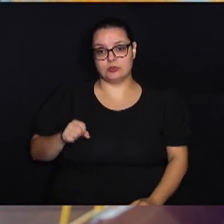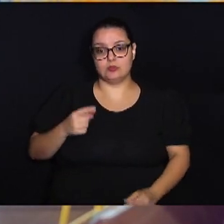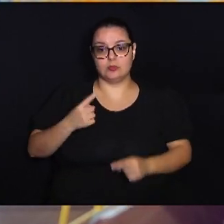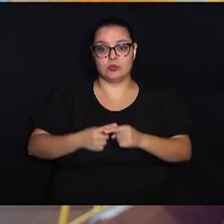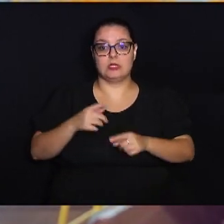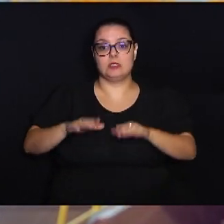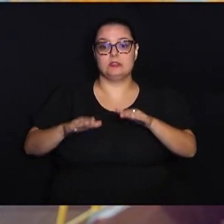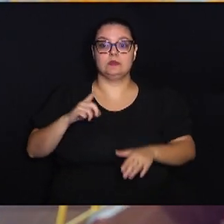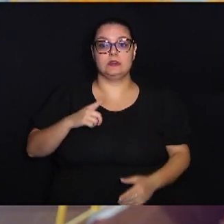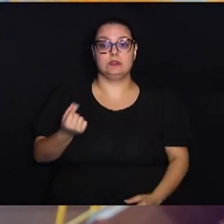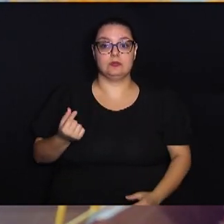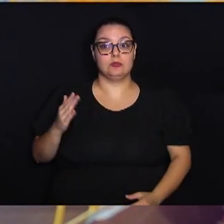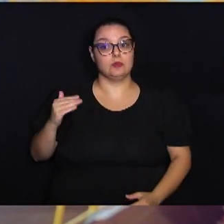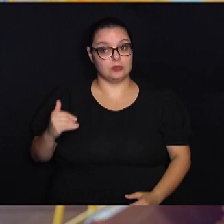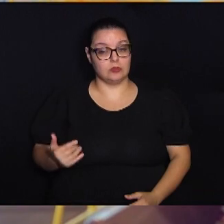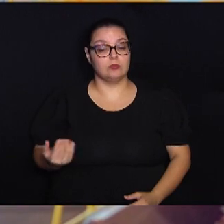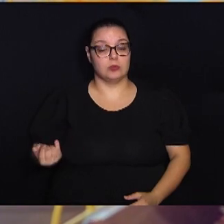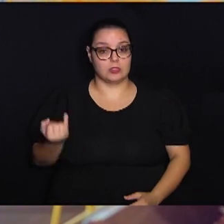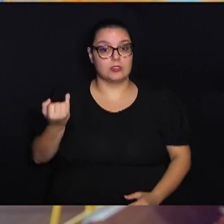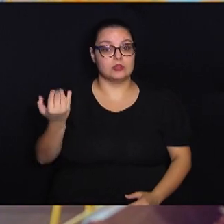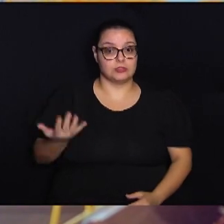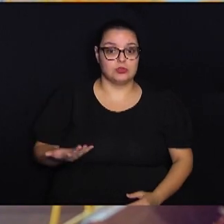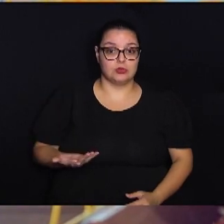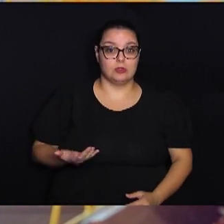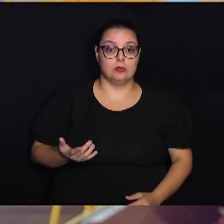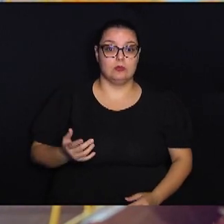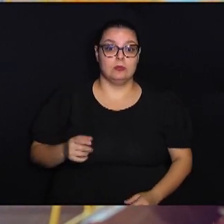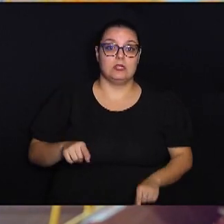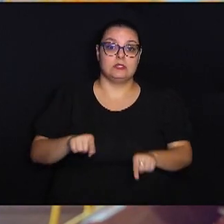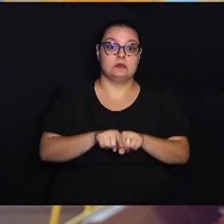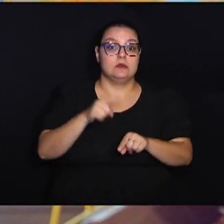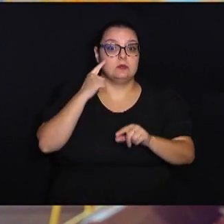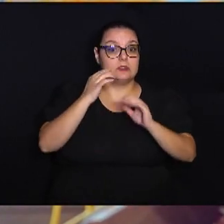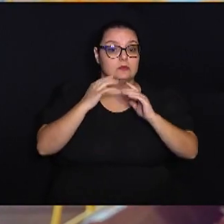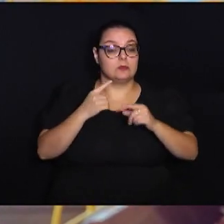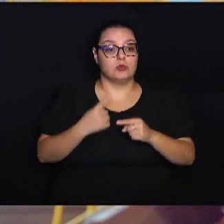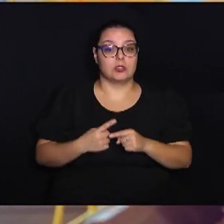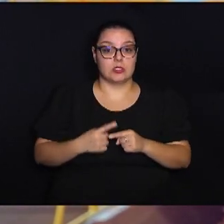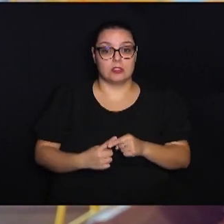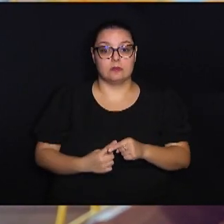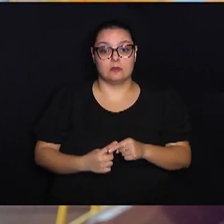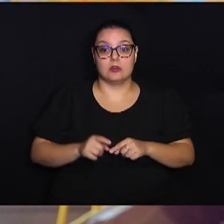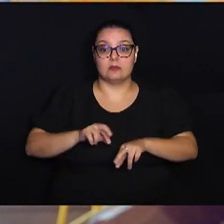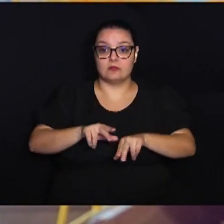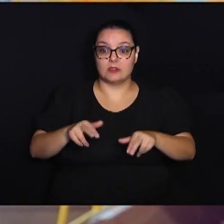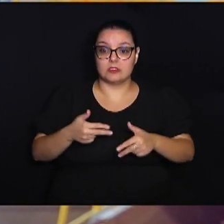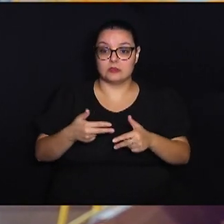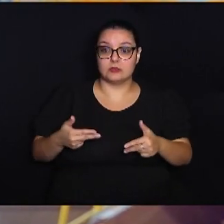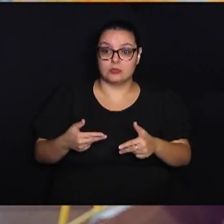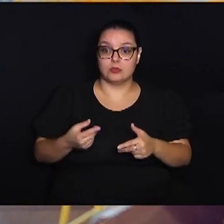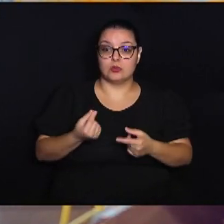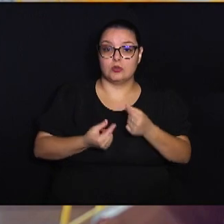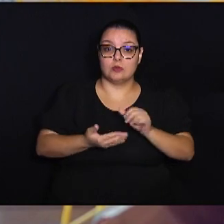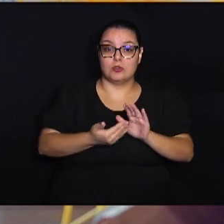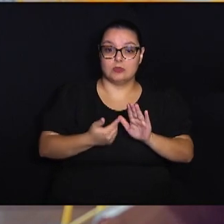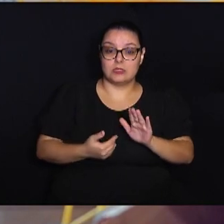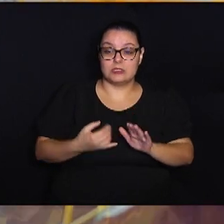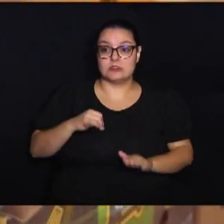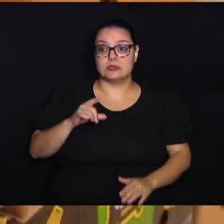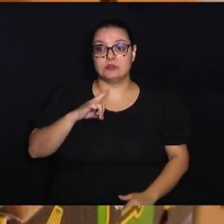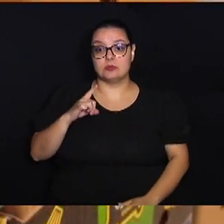junto. Então, mesmo que uma família ela não compre nada importado, porque quando você vai no supermercado